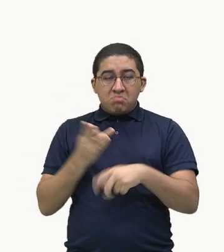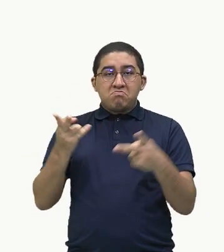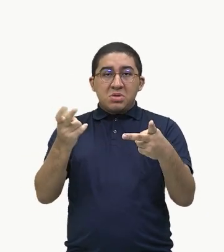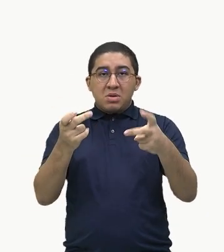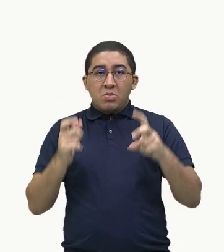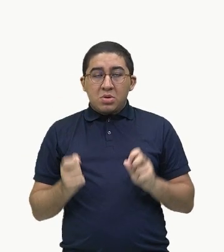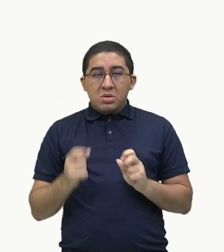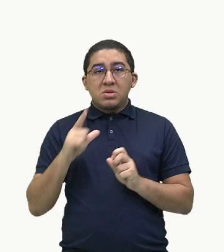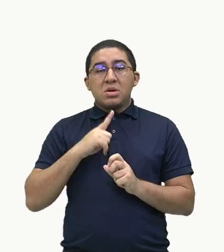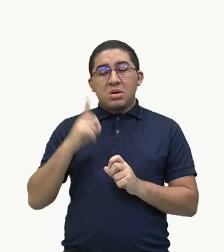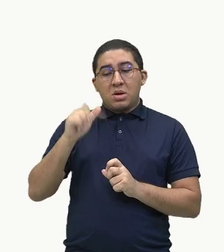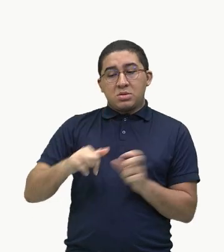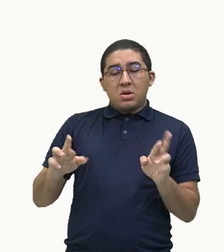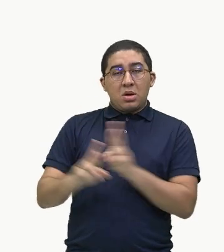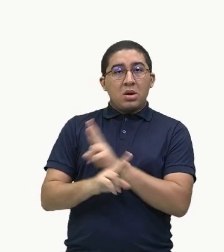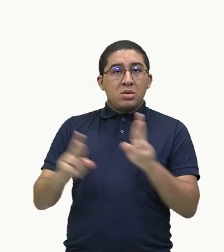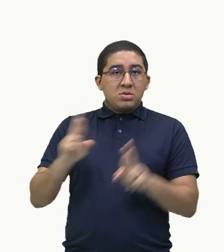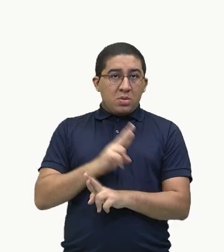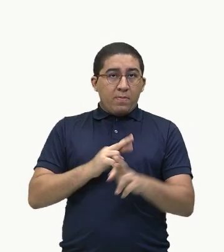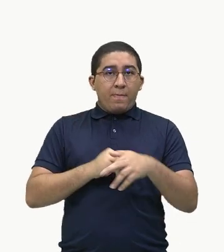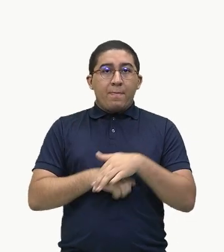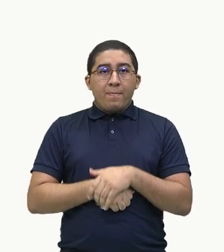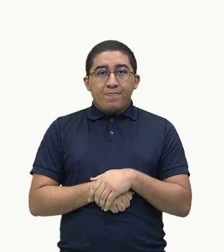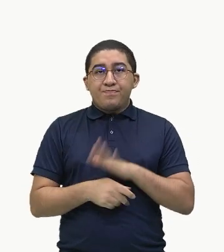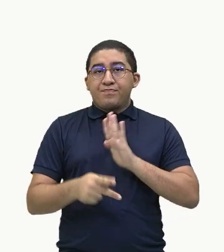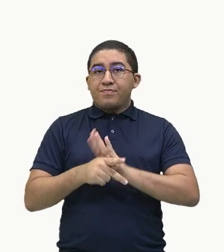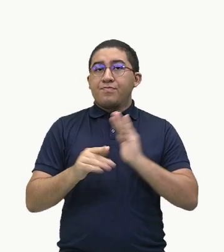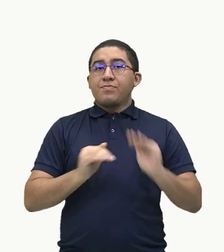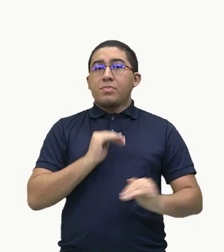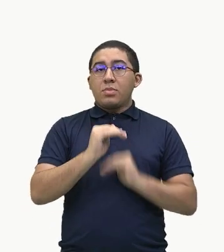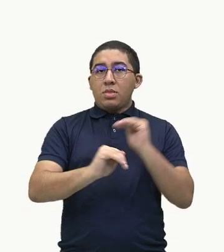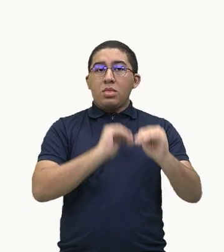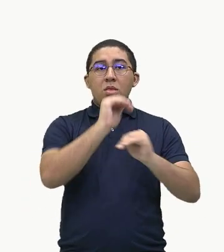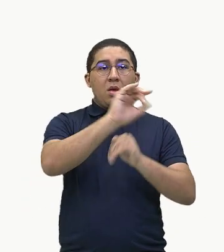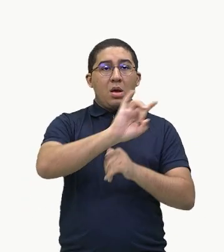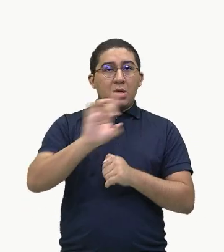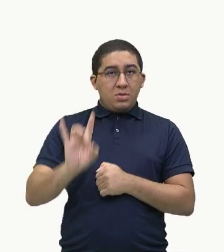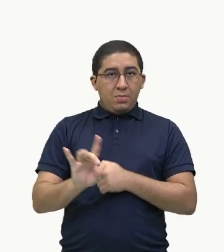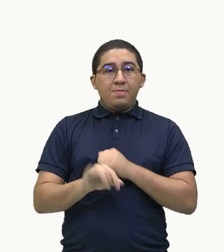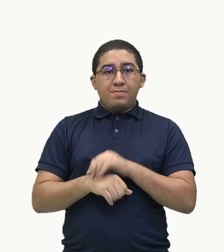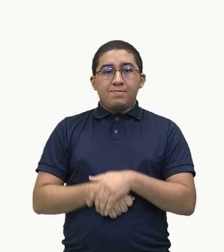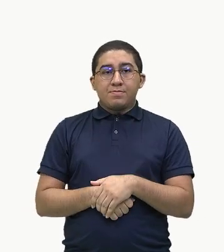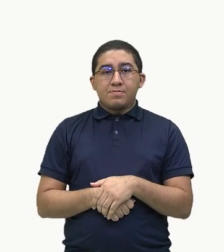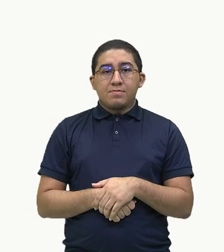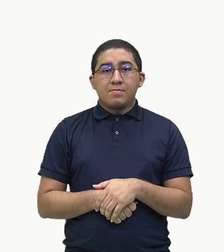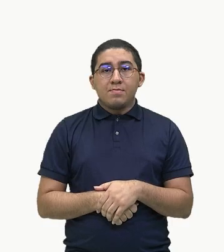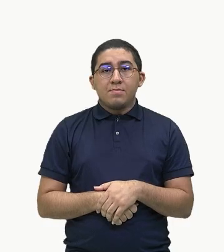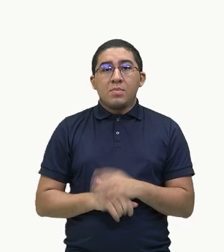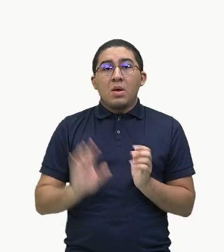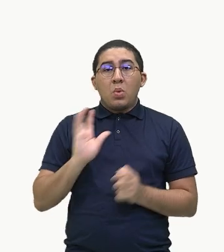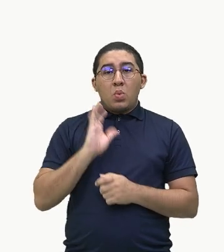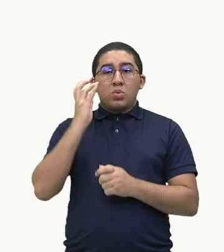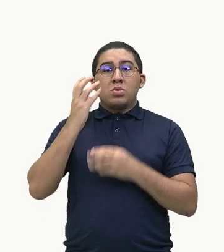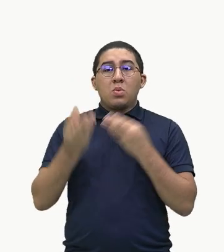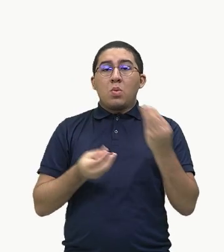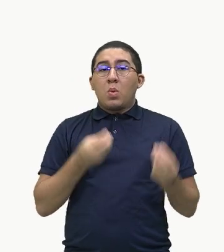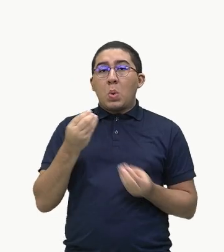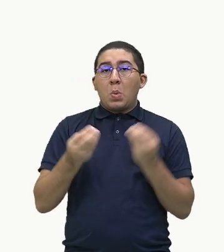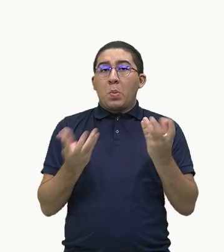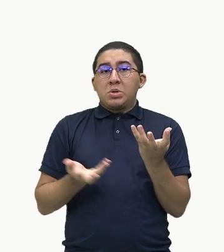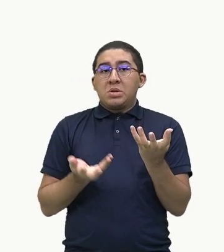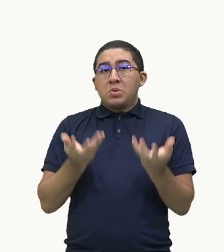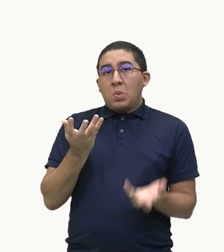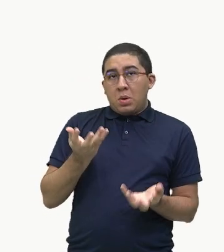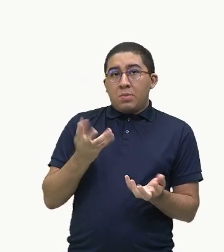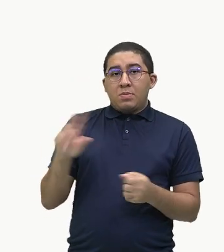isso com relação à questão do desenvolvimento, né, de cada um deles, que se deu de forma desigual no